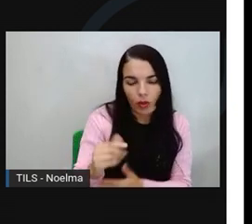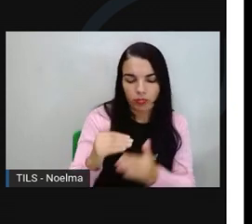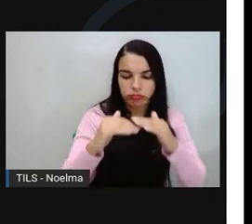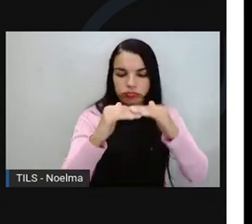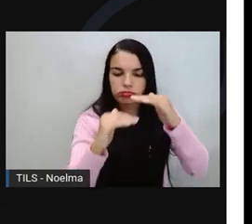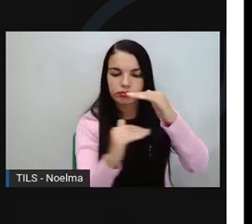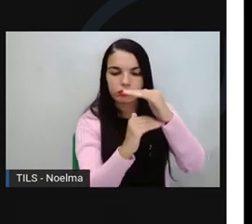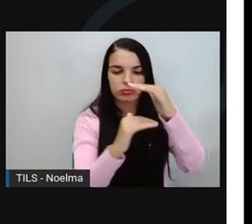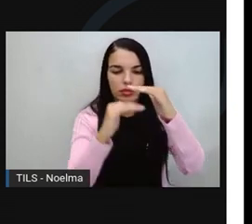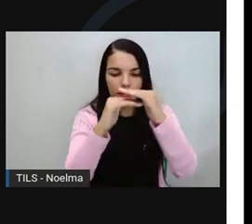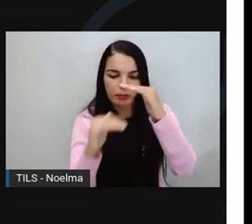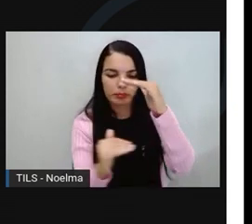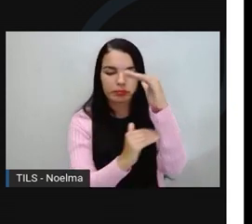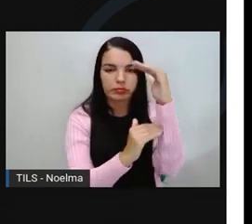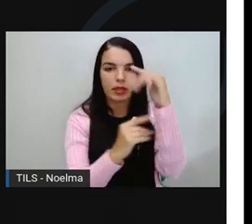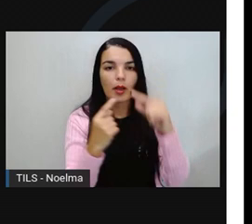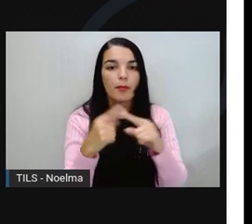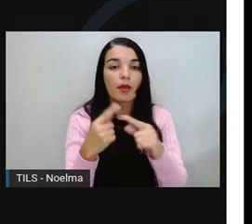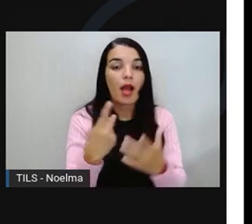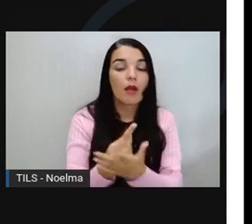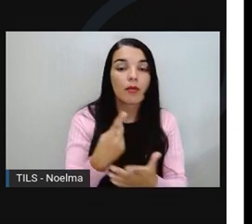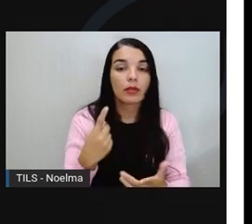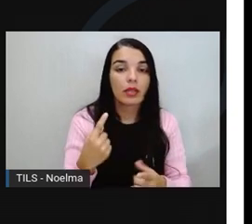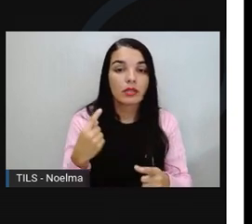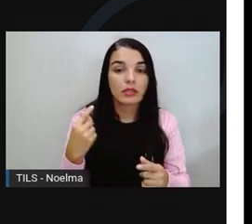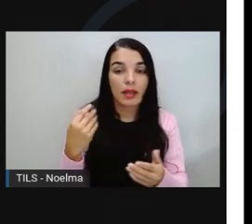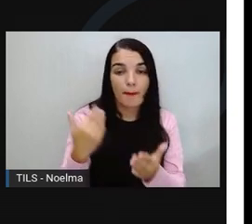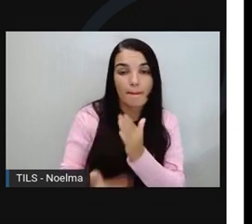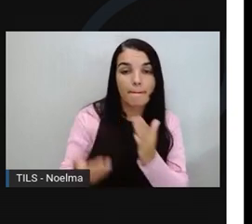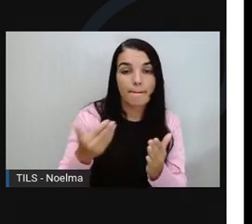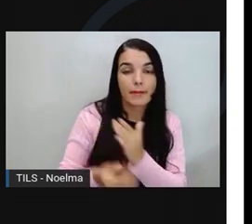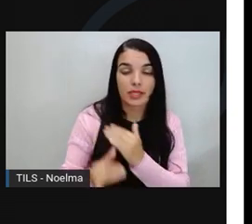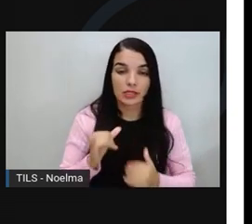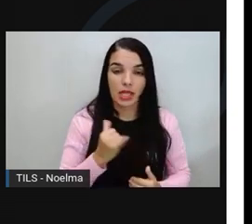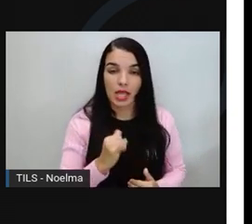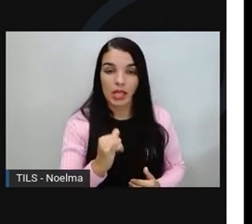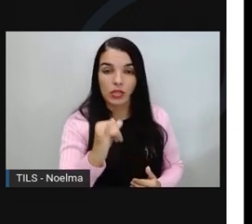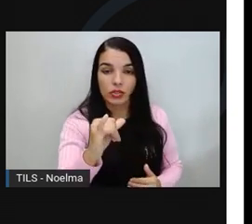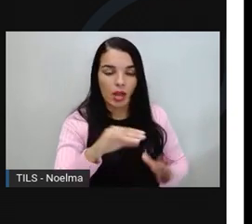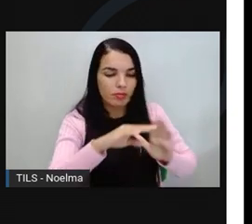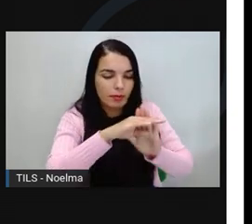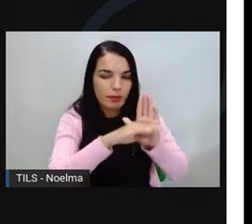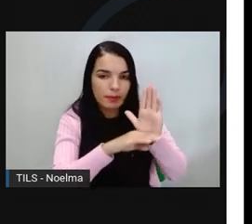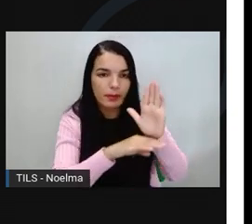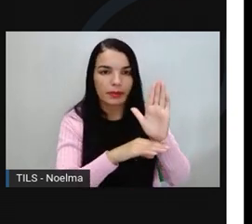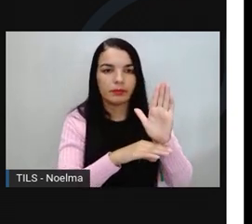abaixo. Isso acontece por causa da perda de energia no processo.